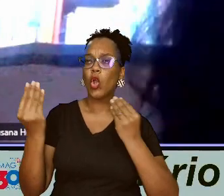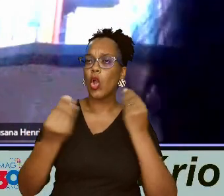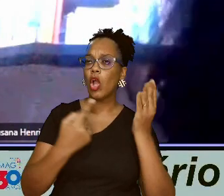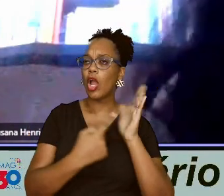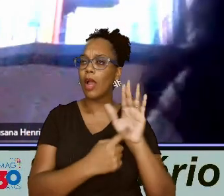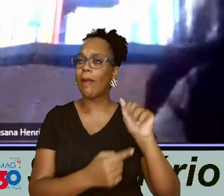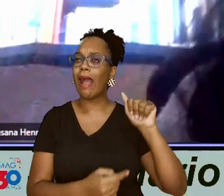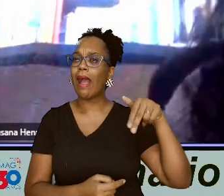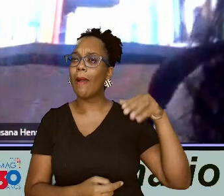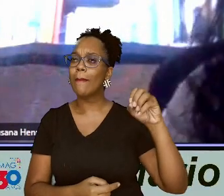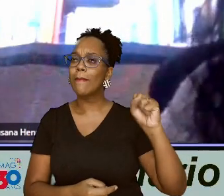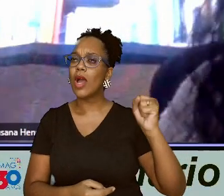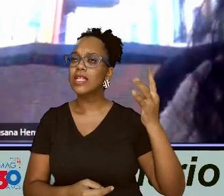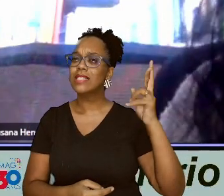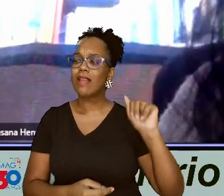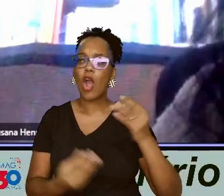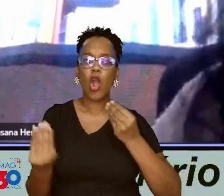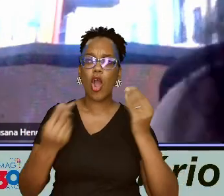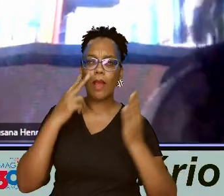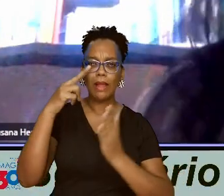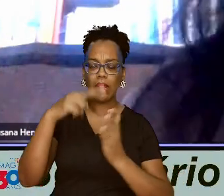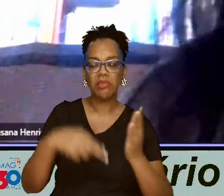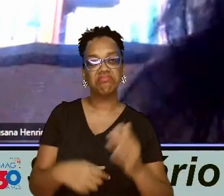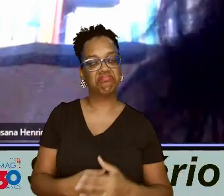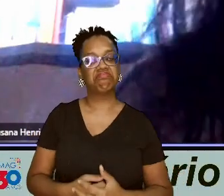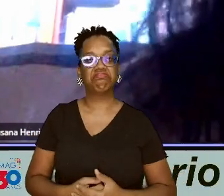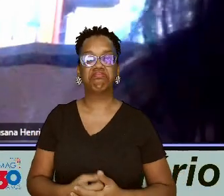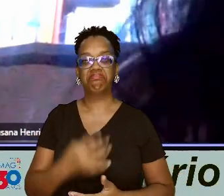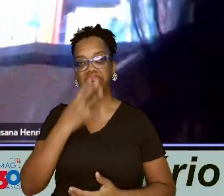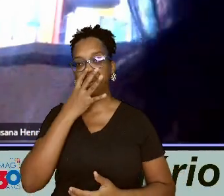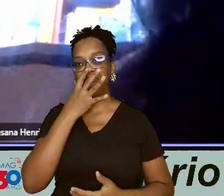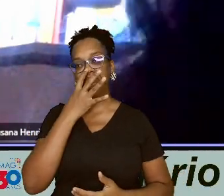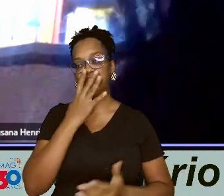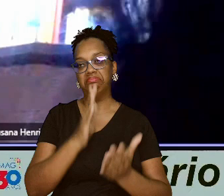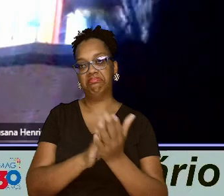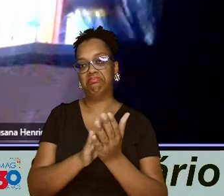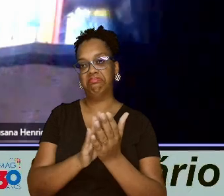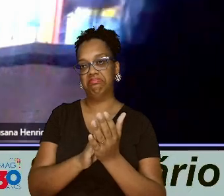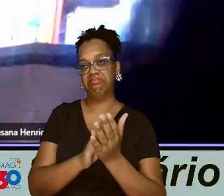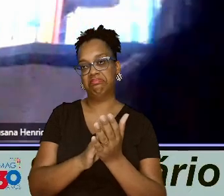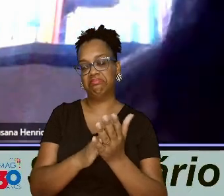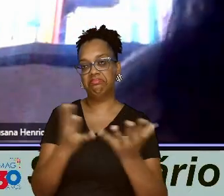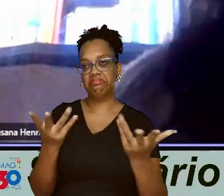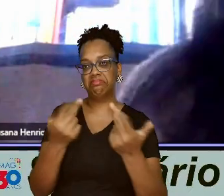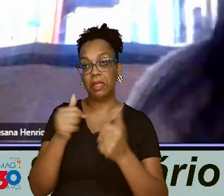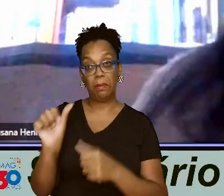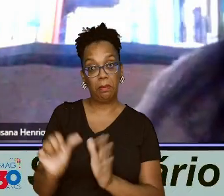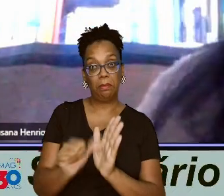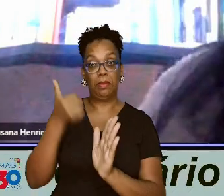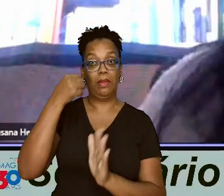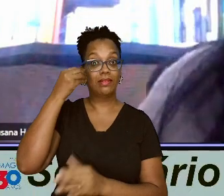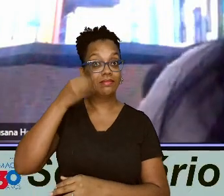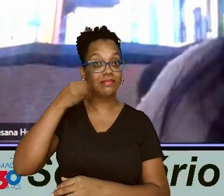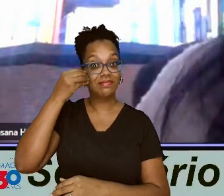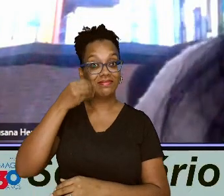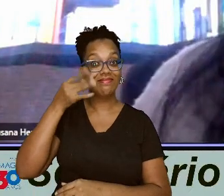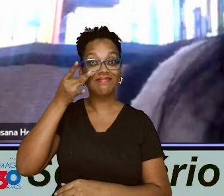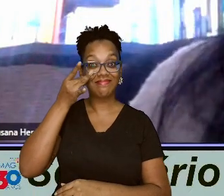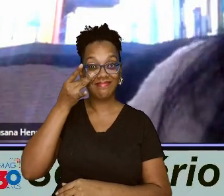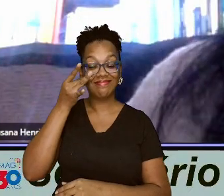se leu. Então, achei realmente digno de nota para quem está numa primeira experiência de pesquisa empírica.